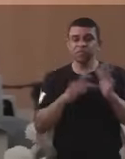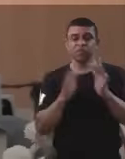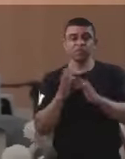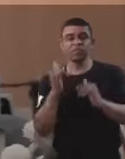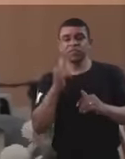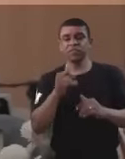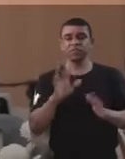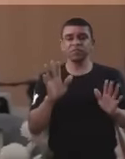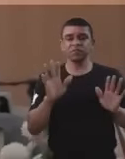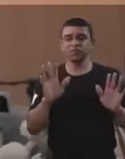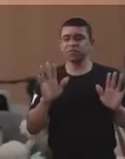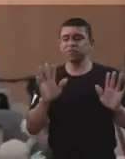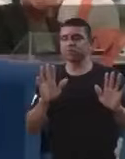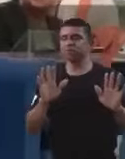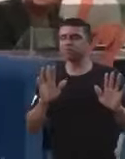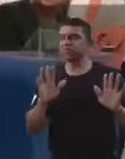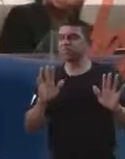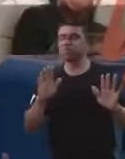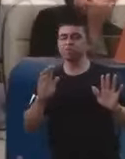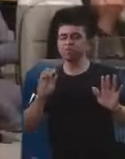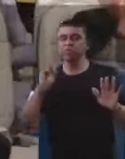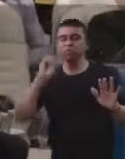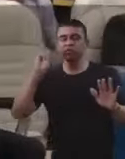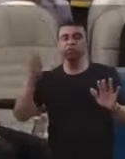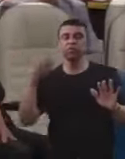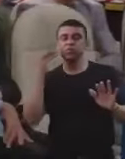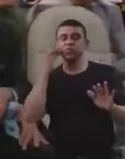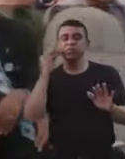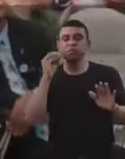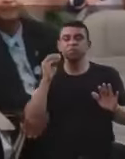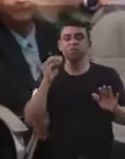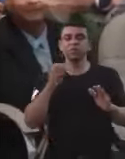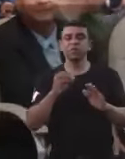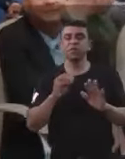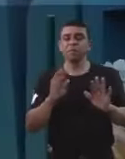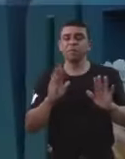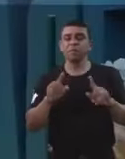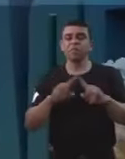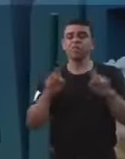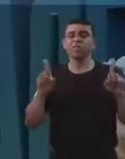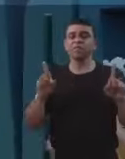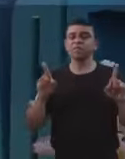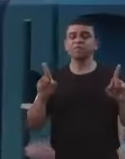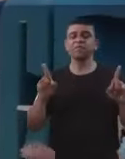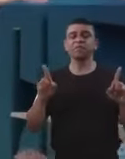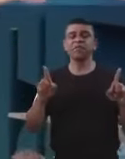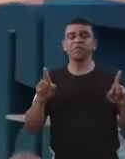Judas. Ele olha para João e a Bíblia diz que Pedrão fez sinal para João.